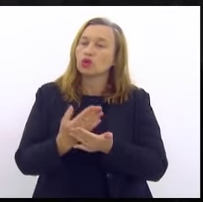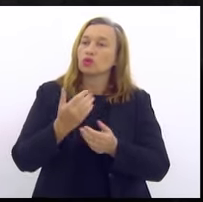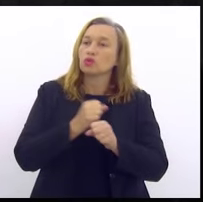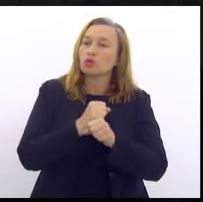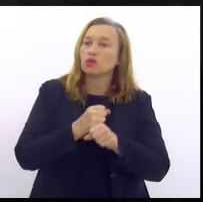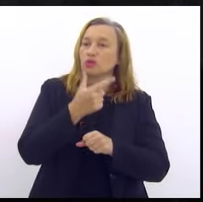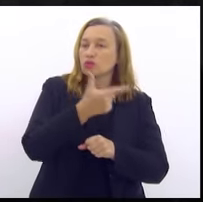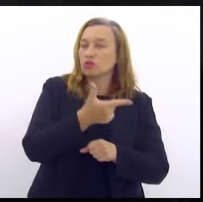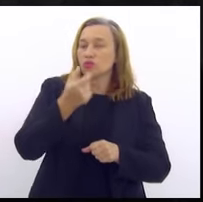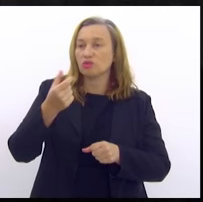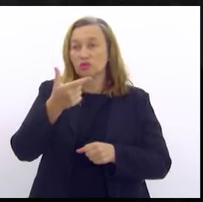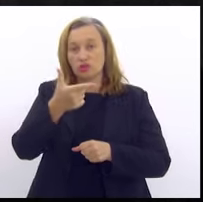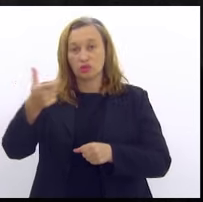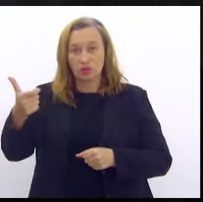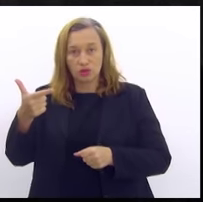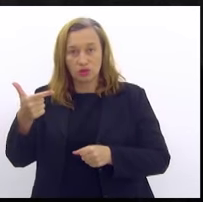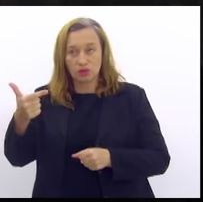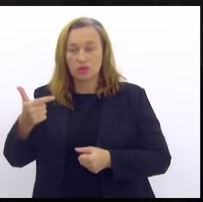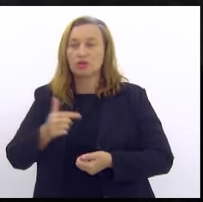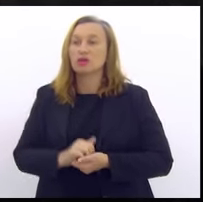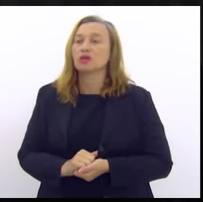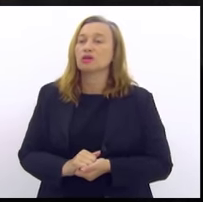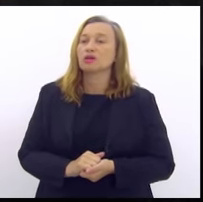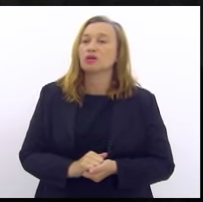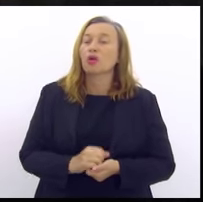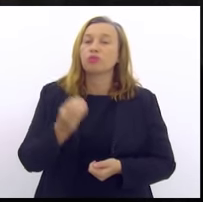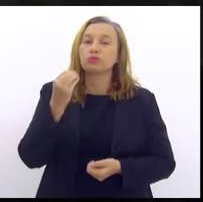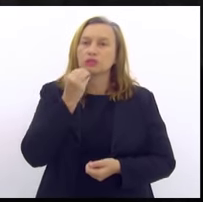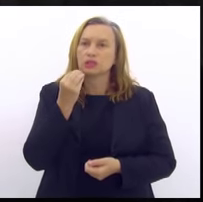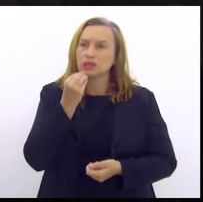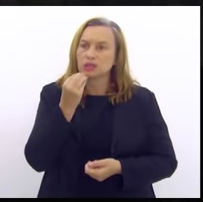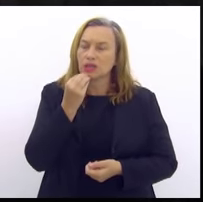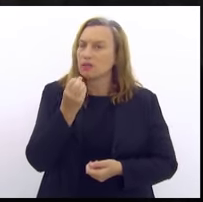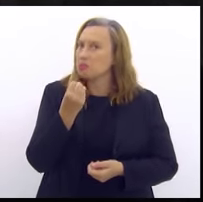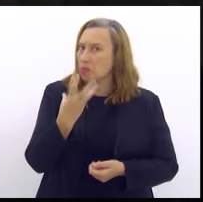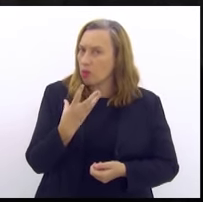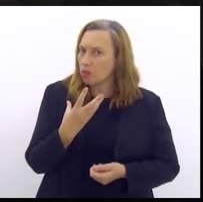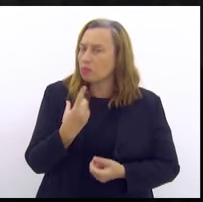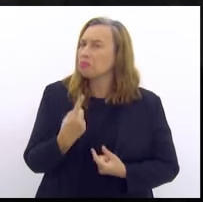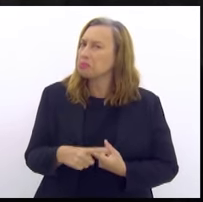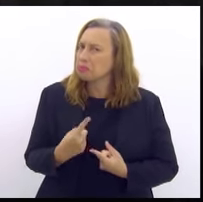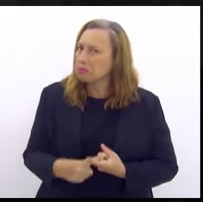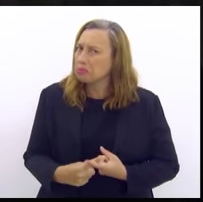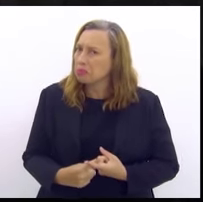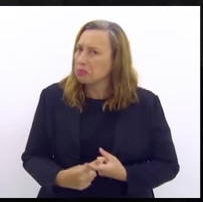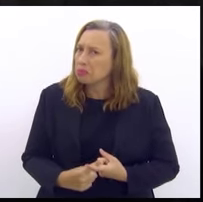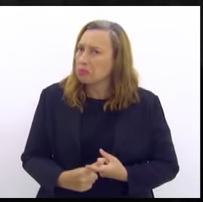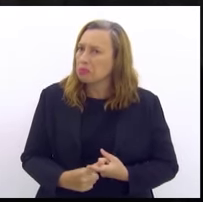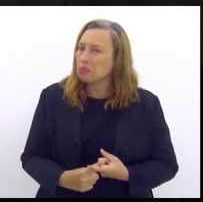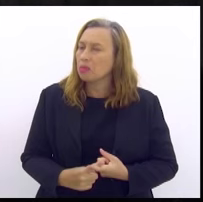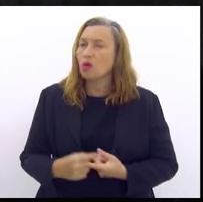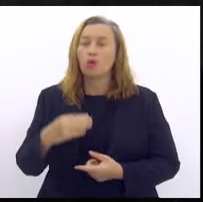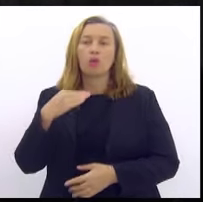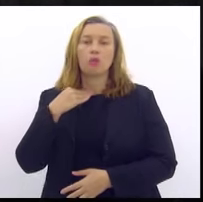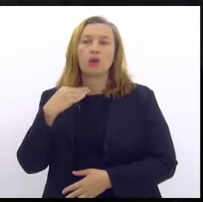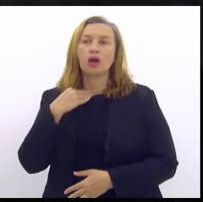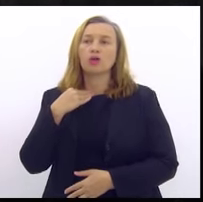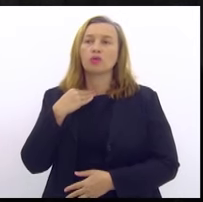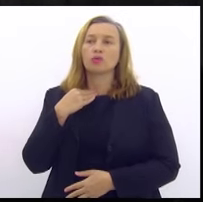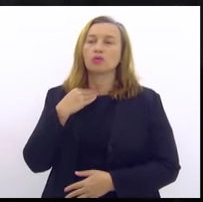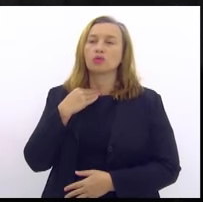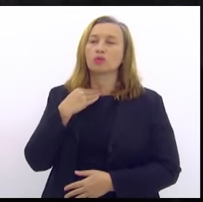2022. 2022 era uma oportunidade ímpar. Por quê? O caixa do Tesouro